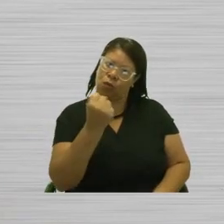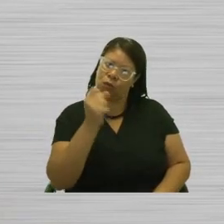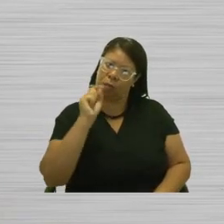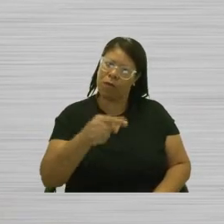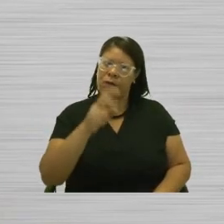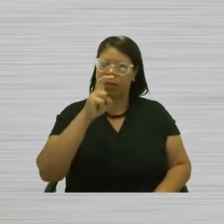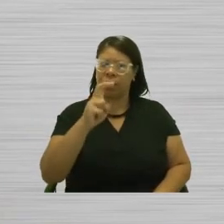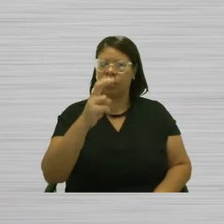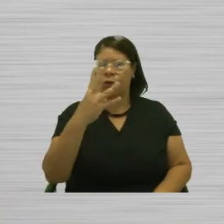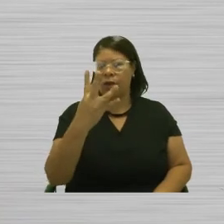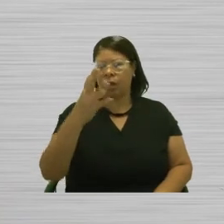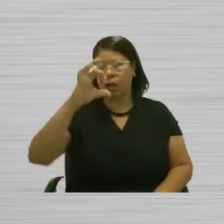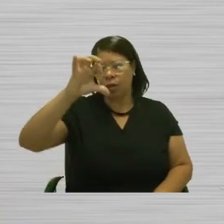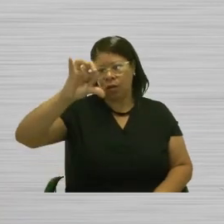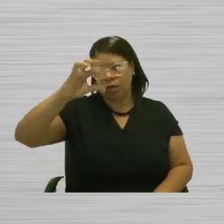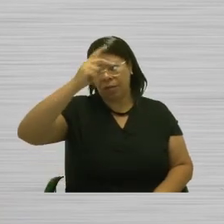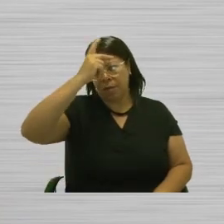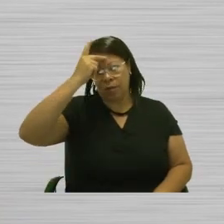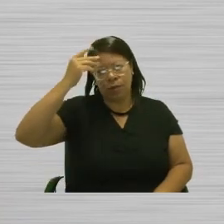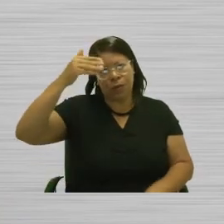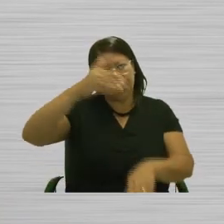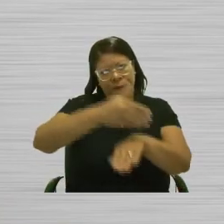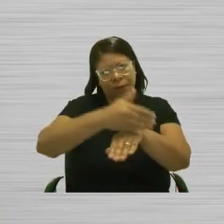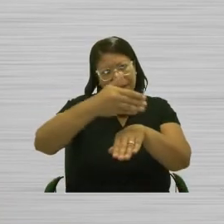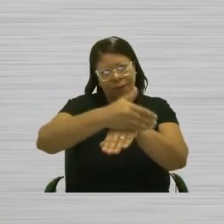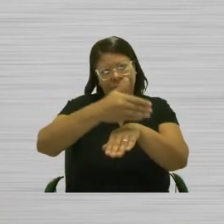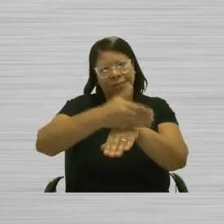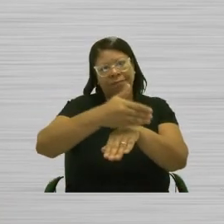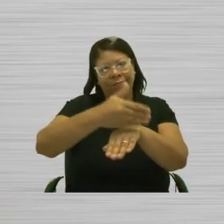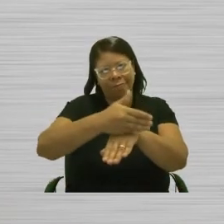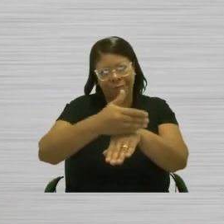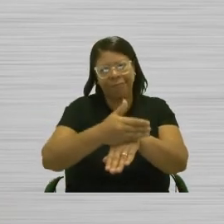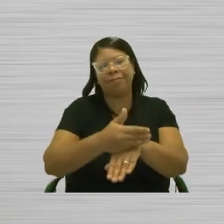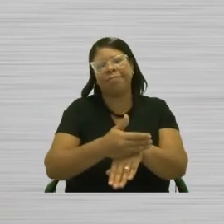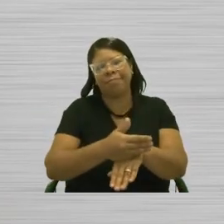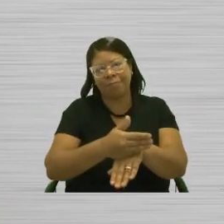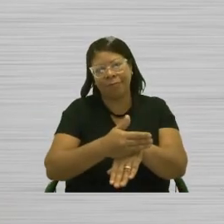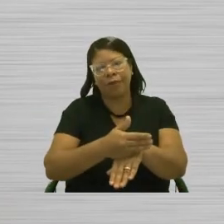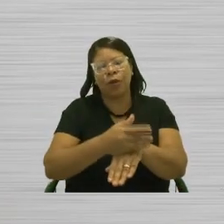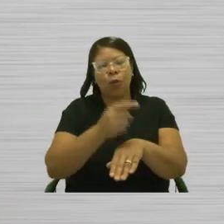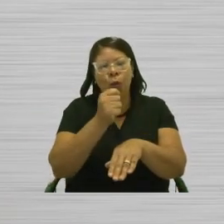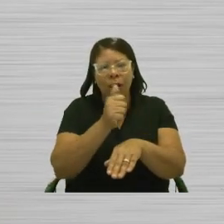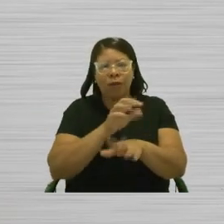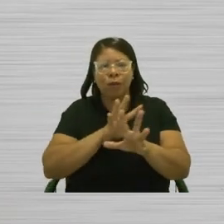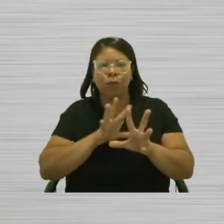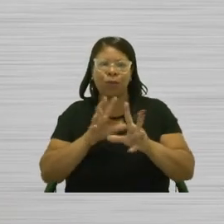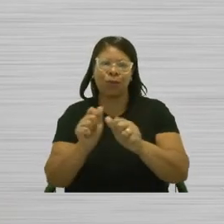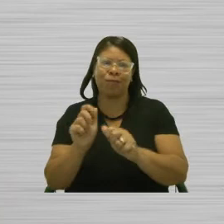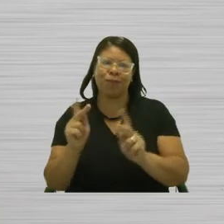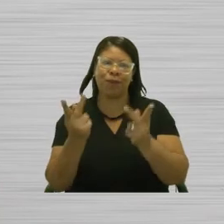148.549 pacientes. Então, assim, é quase metade da nossa população, né?